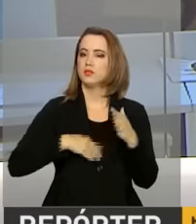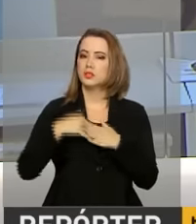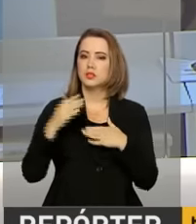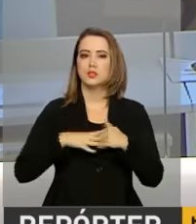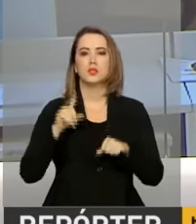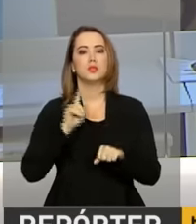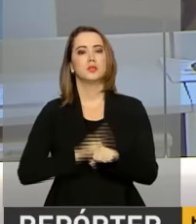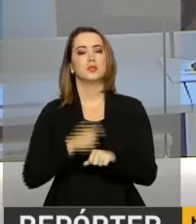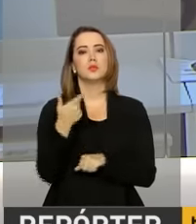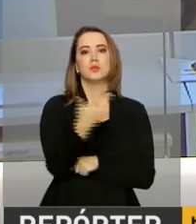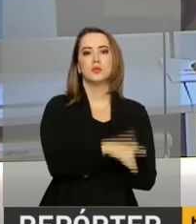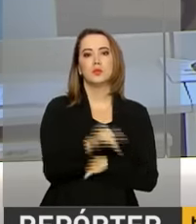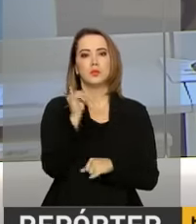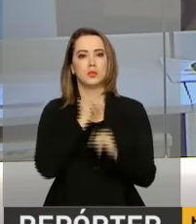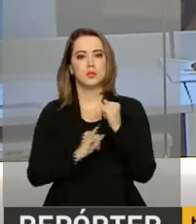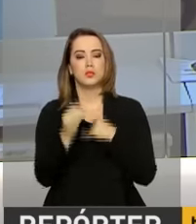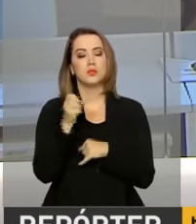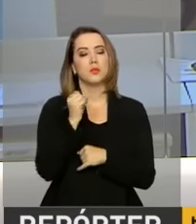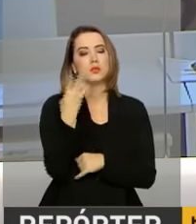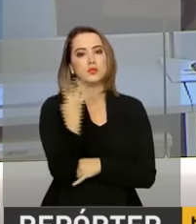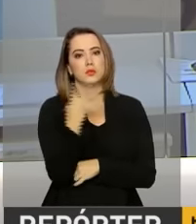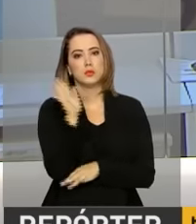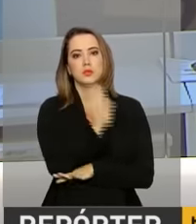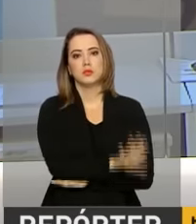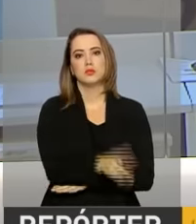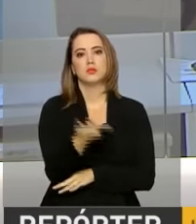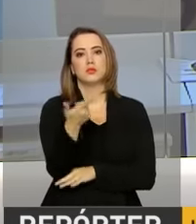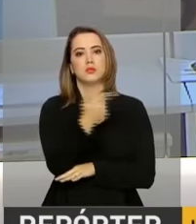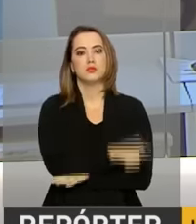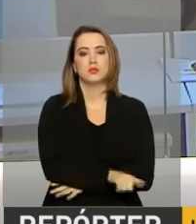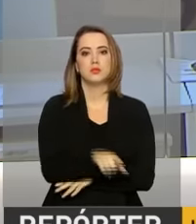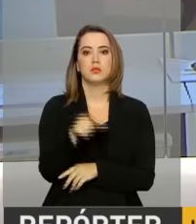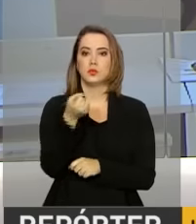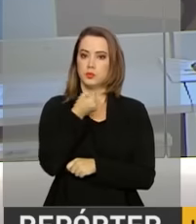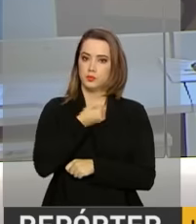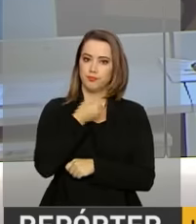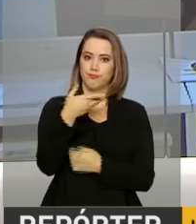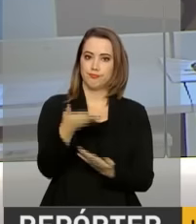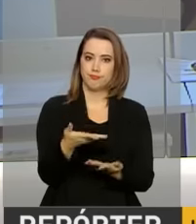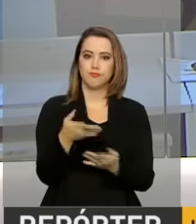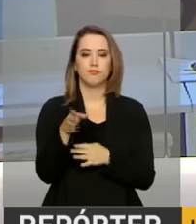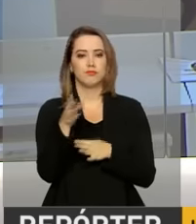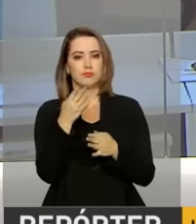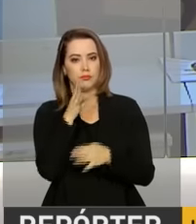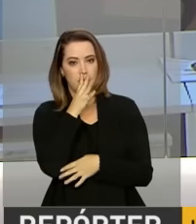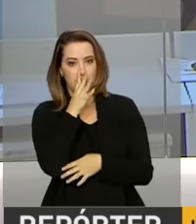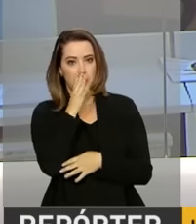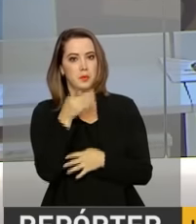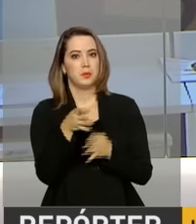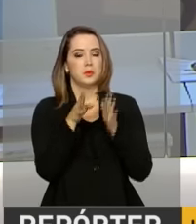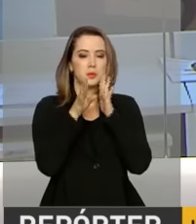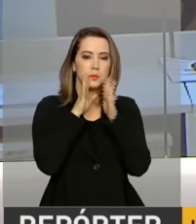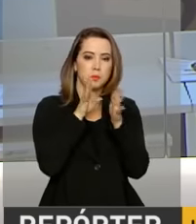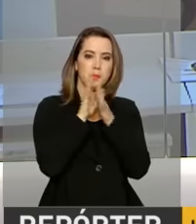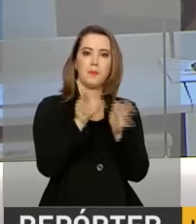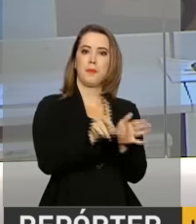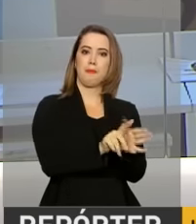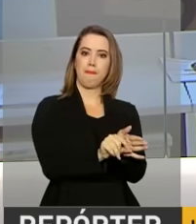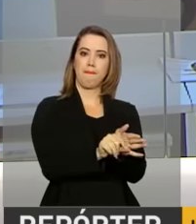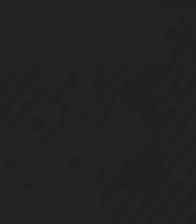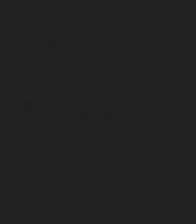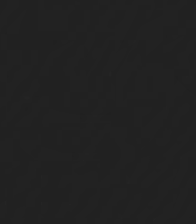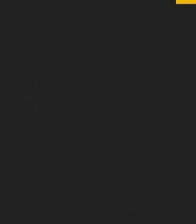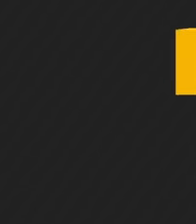momento com outras informações ou às 4 da tarde na próxima edição do repórter NBR acompanhe também as novidades em nossas redes